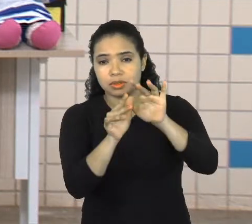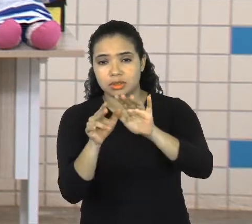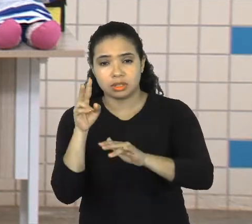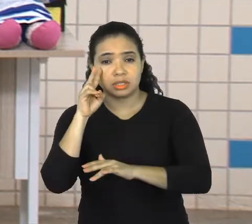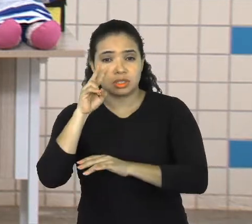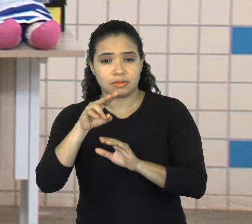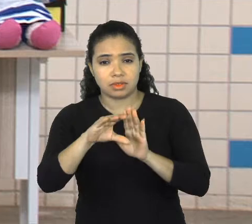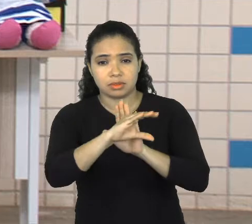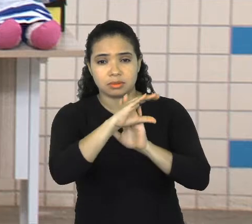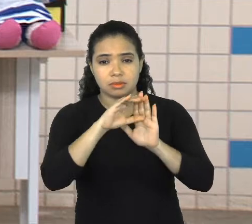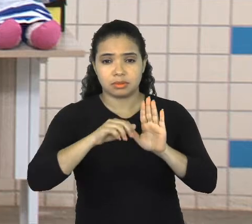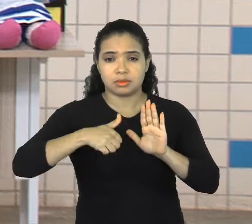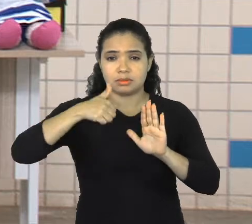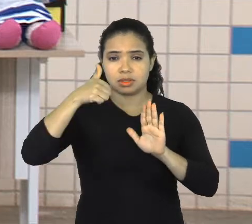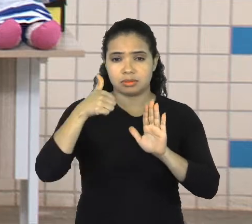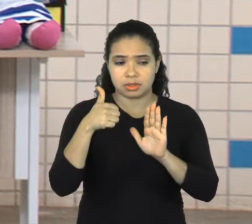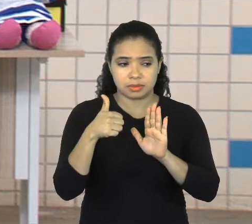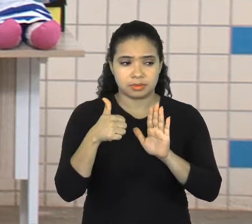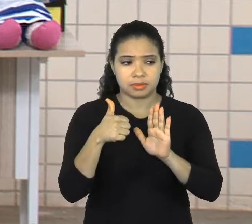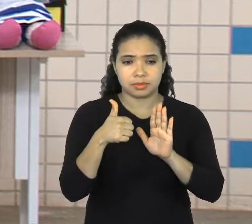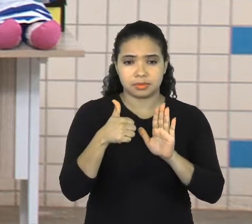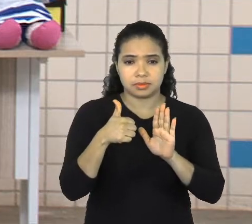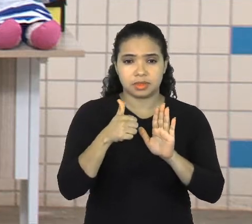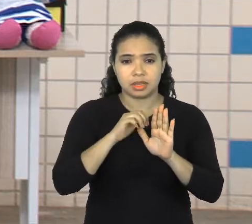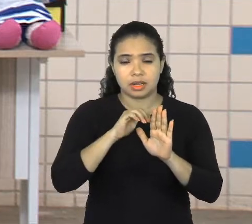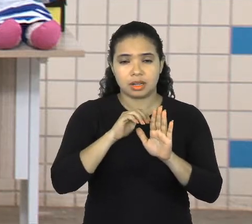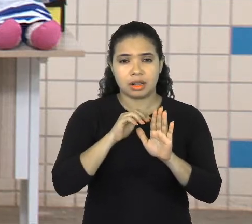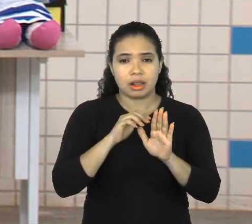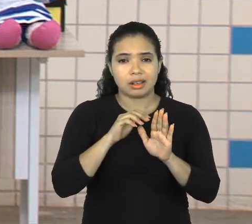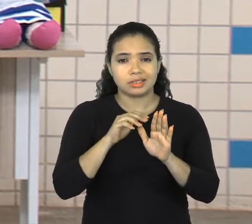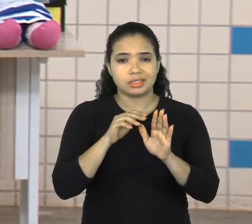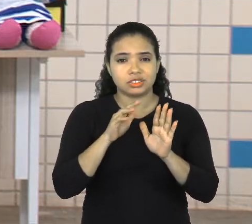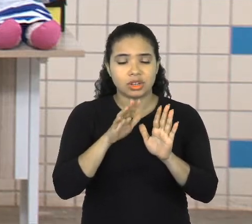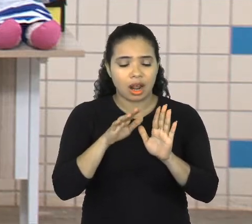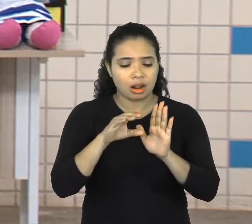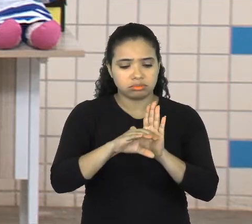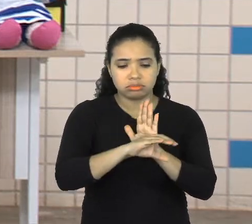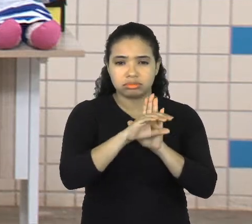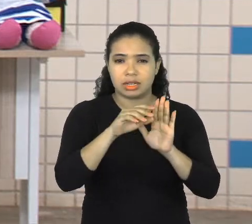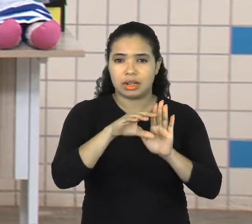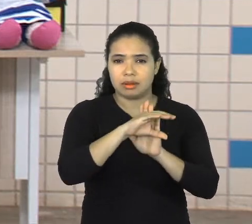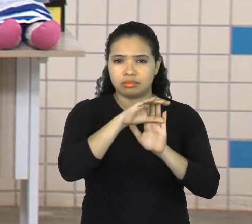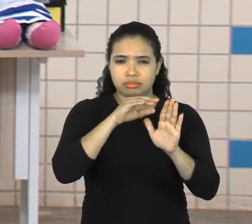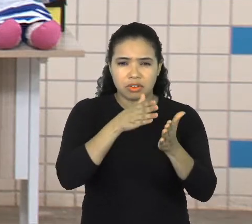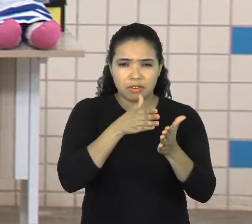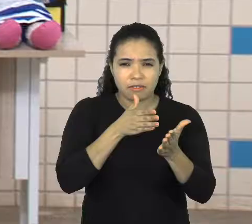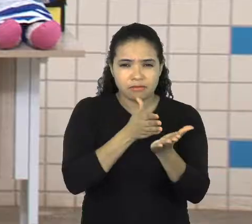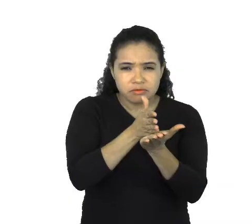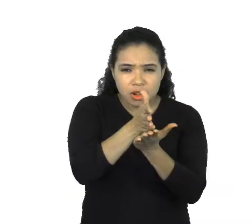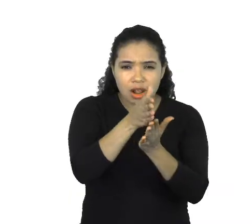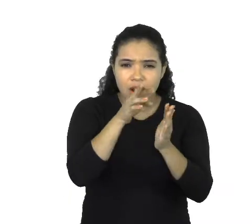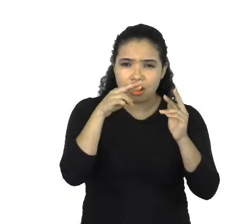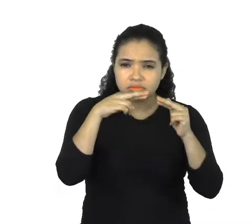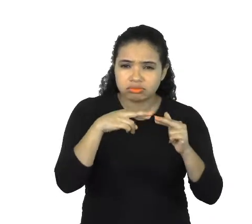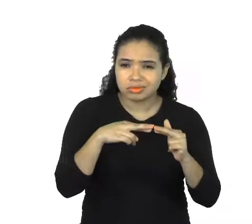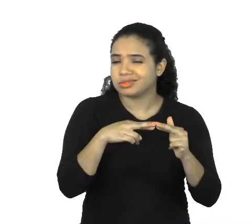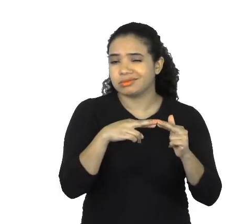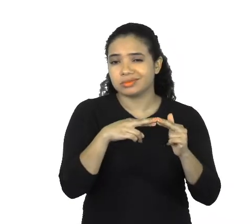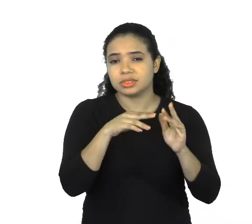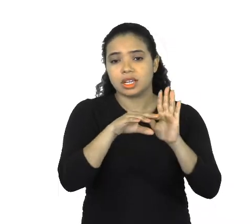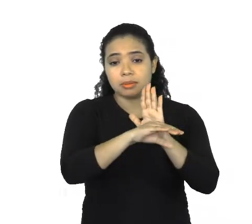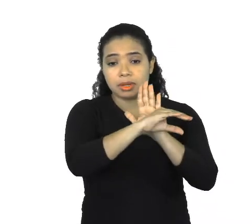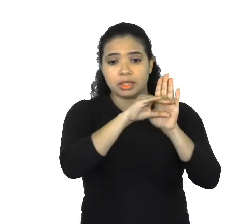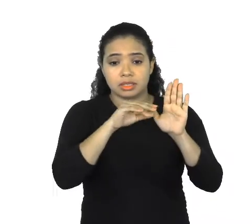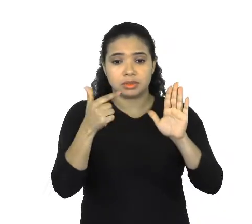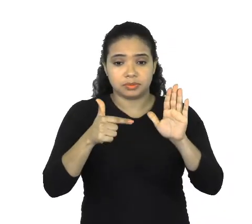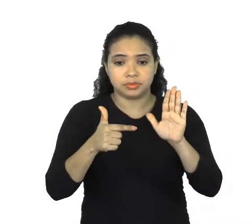primeira estrofe não leva muito ao pé da letra a rima. Já no segundo estrofe, presta atenção, borboletas